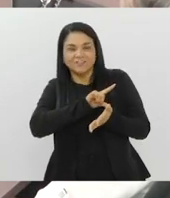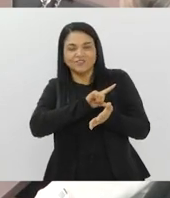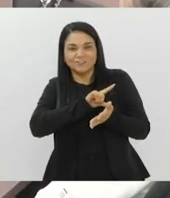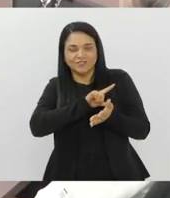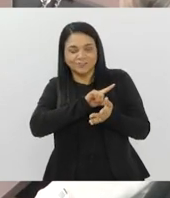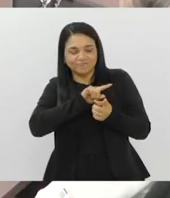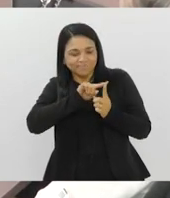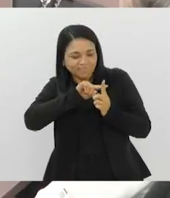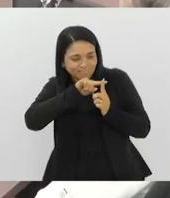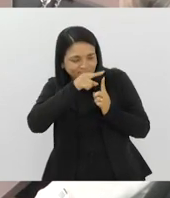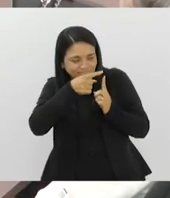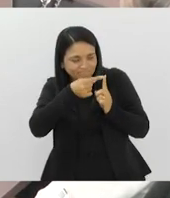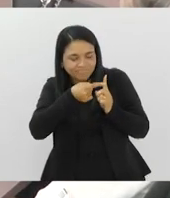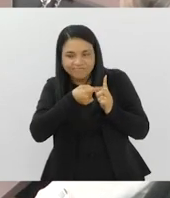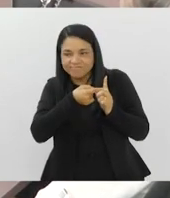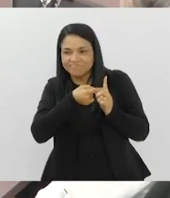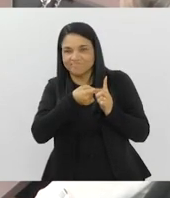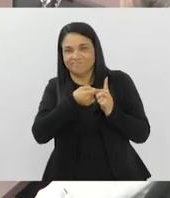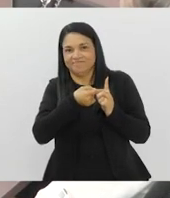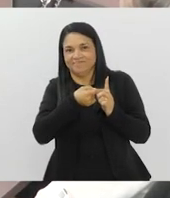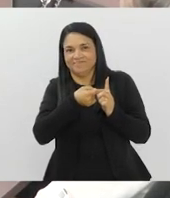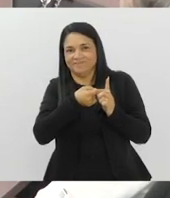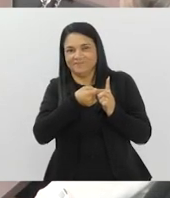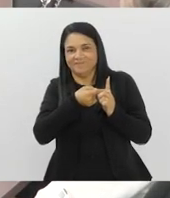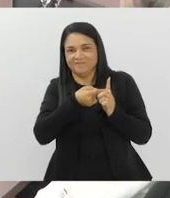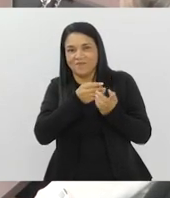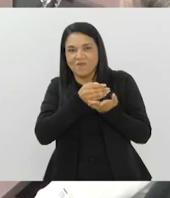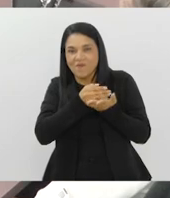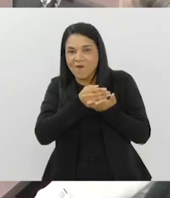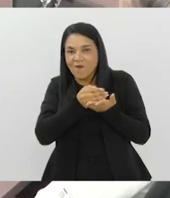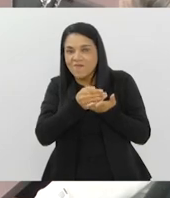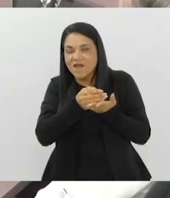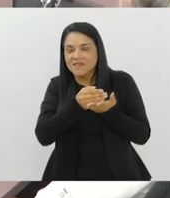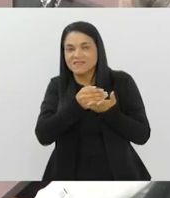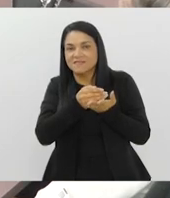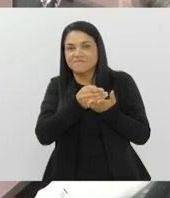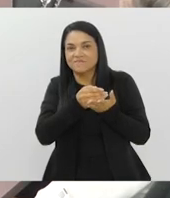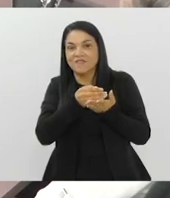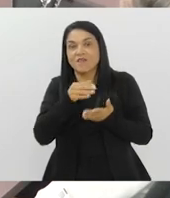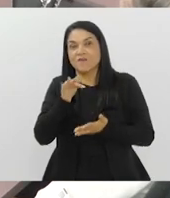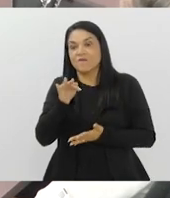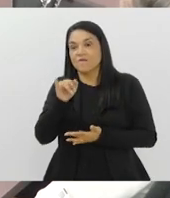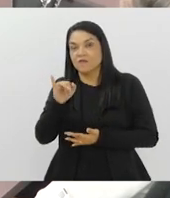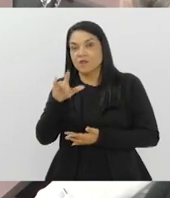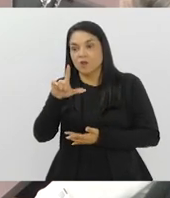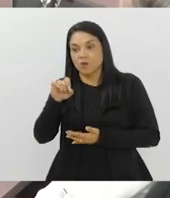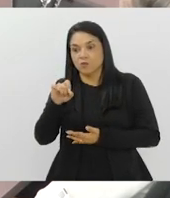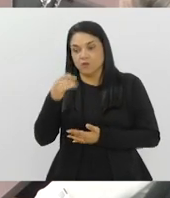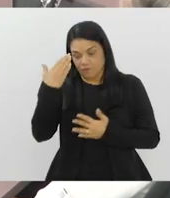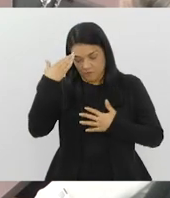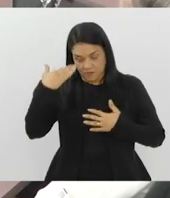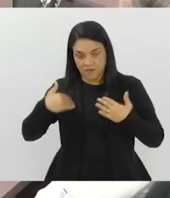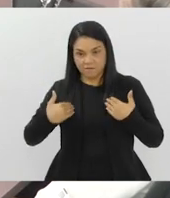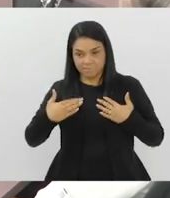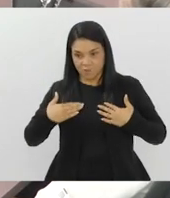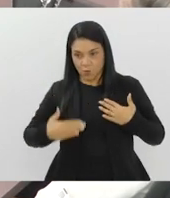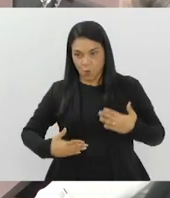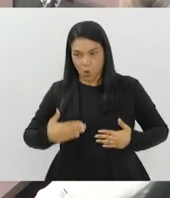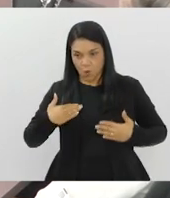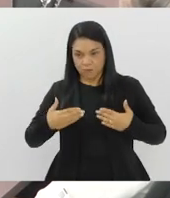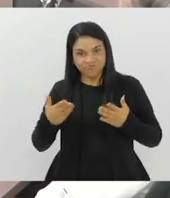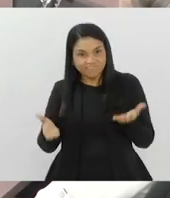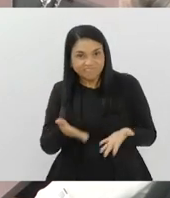o seu processo de gestação. Se a gente for falar de fisiologia, é aí que a fisiologia se inicia, na amamentação.